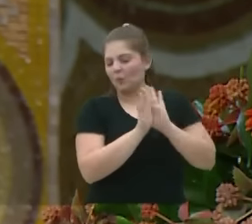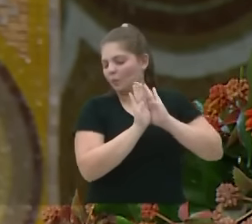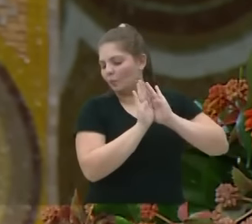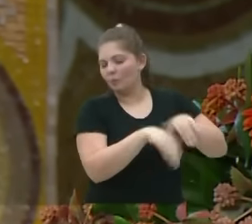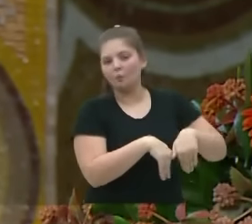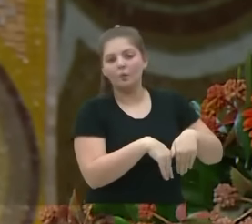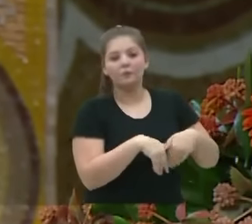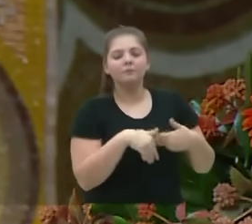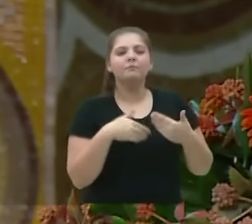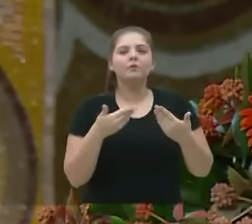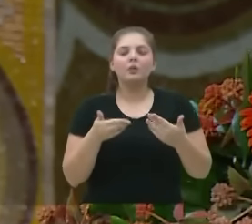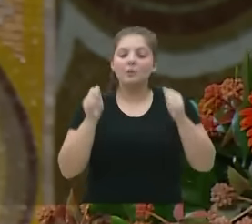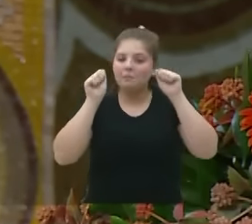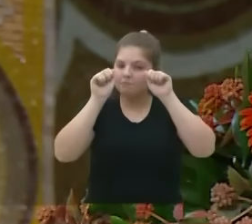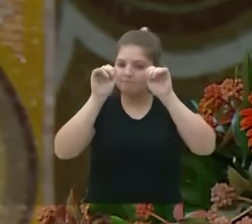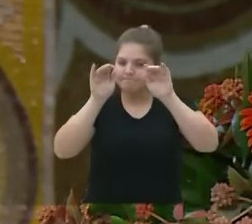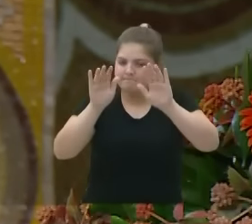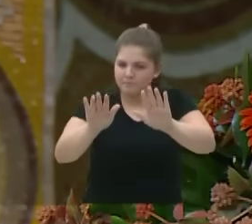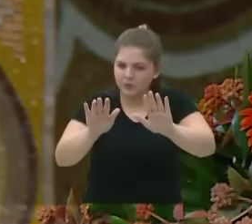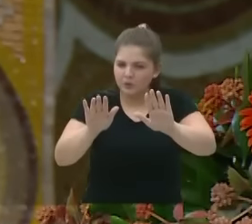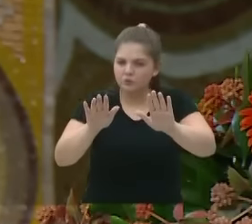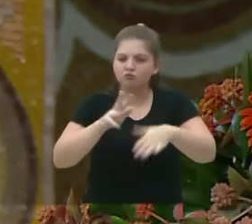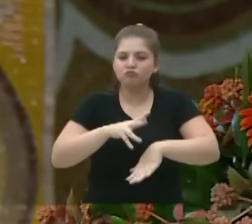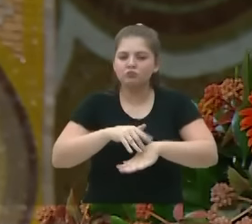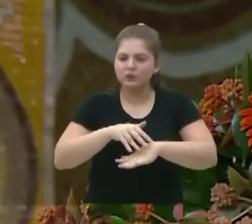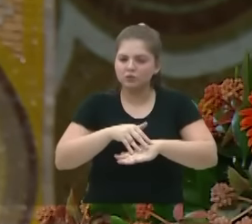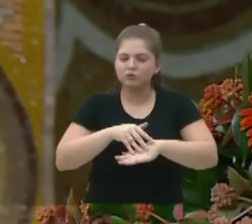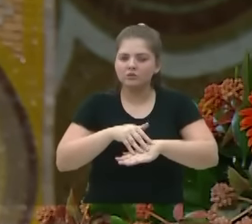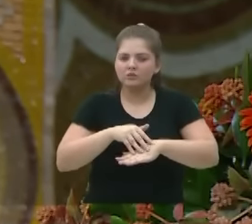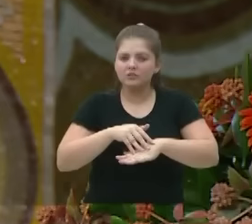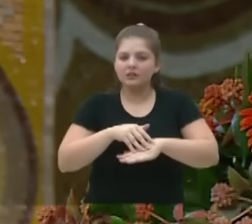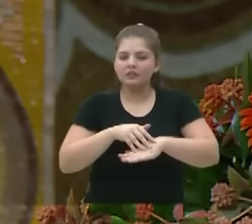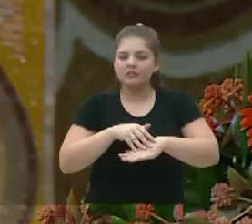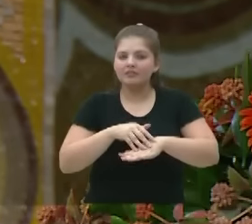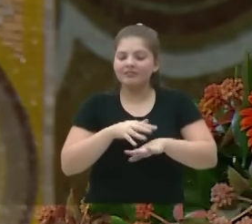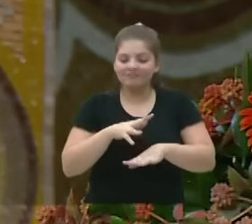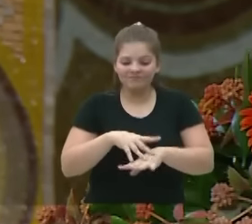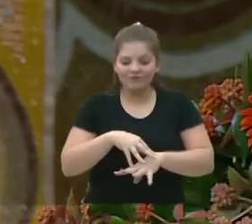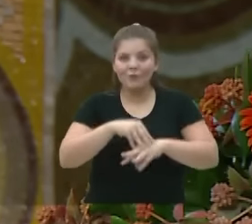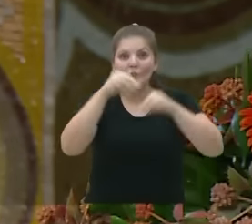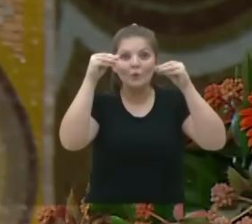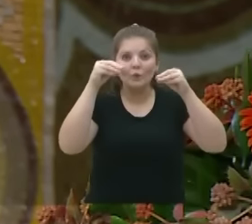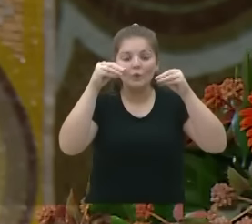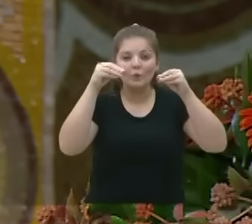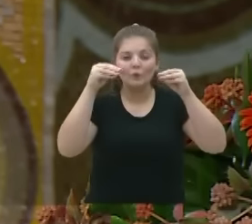Quando impuserem as mãos sobre os doentes, eles ficarão curados.